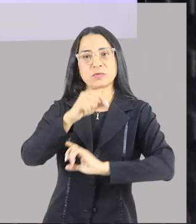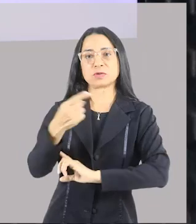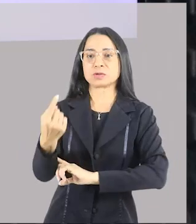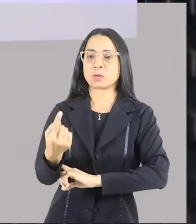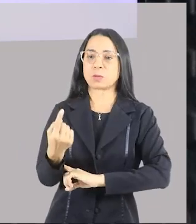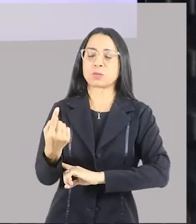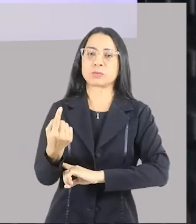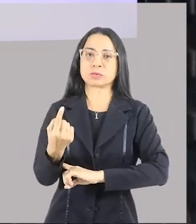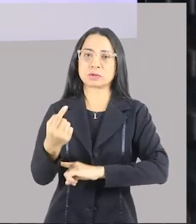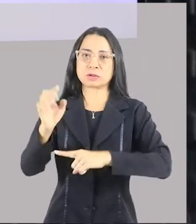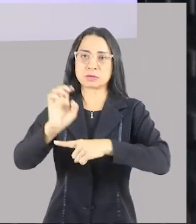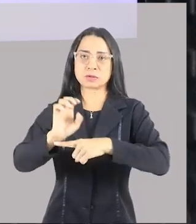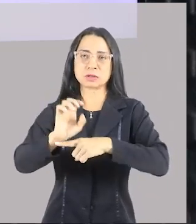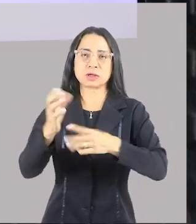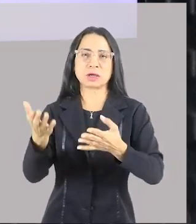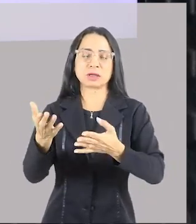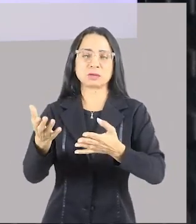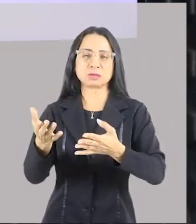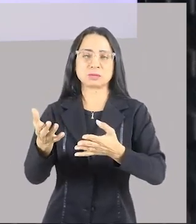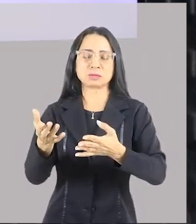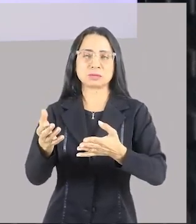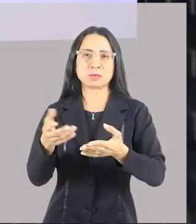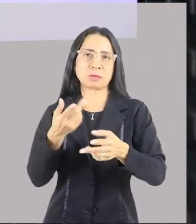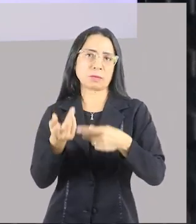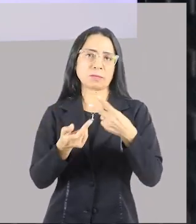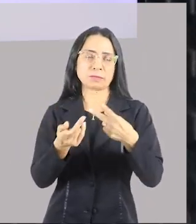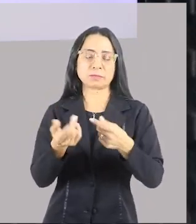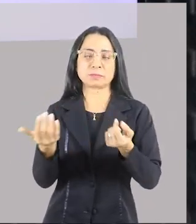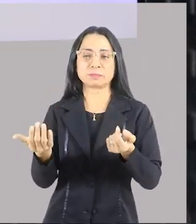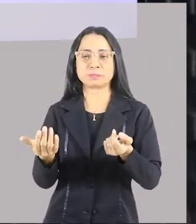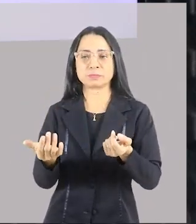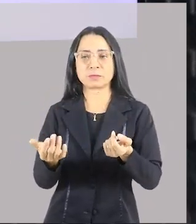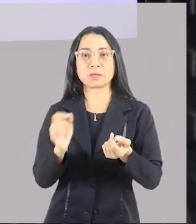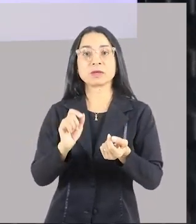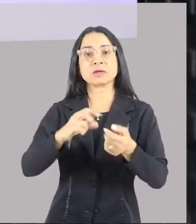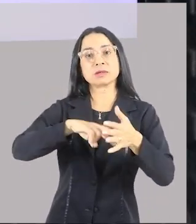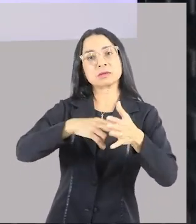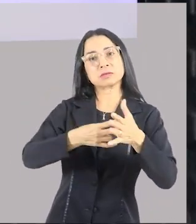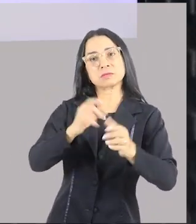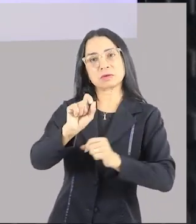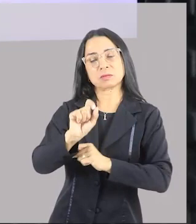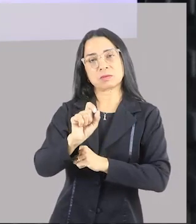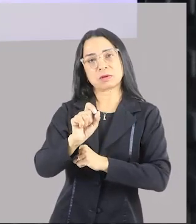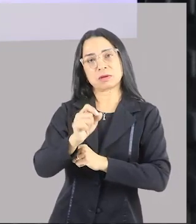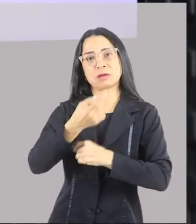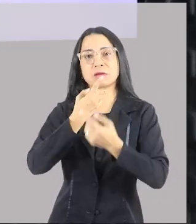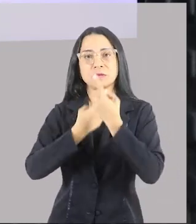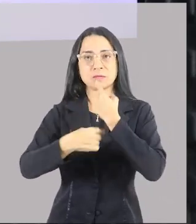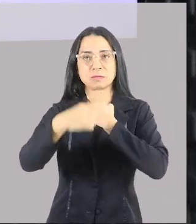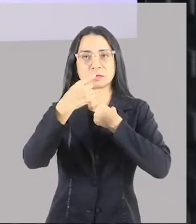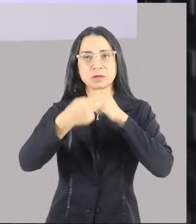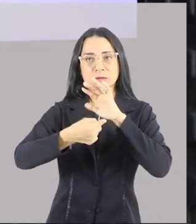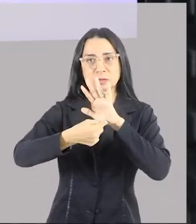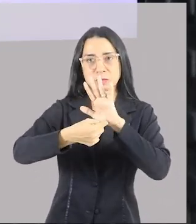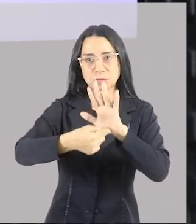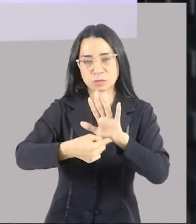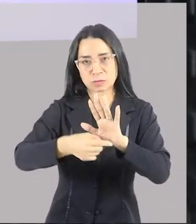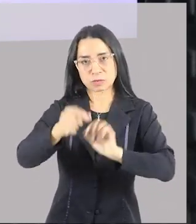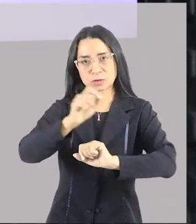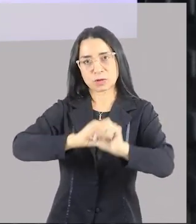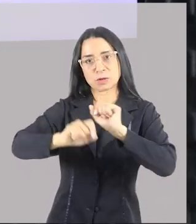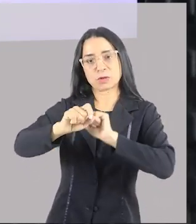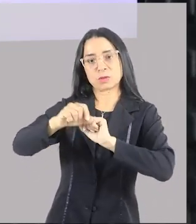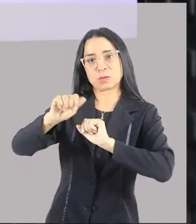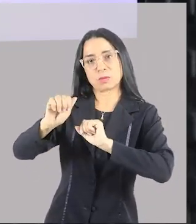que isso é importante aqui para a gente? Manifestação unilateral quer dizer que essa vontade expressa por meio do ato administrativo